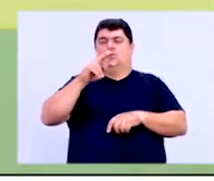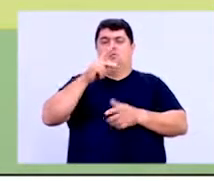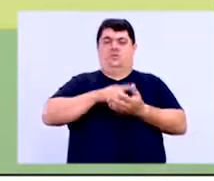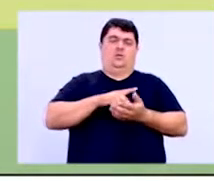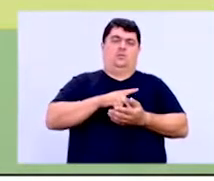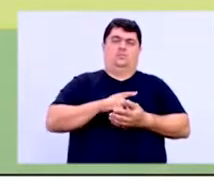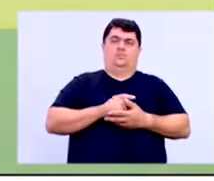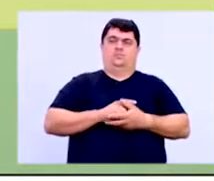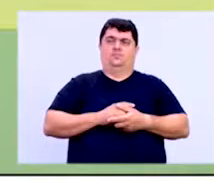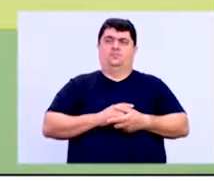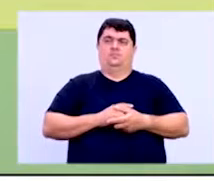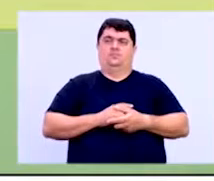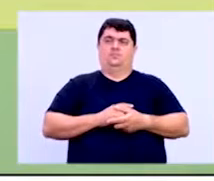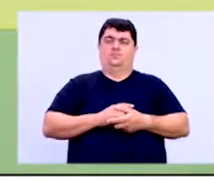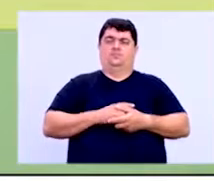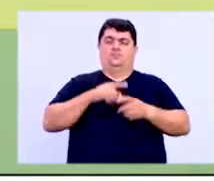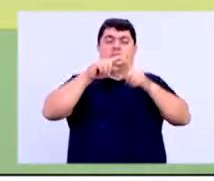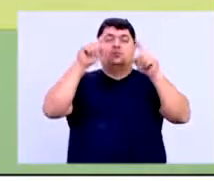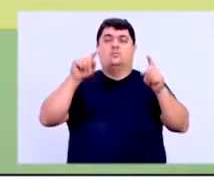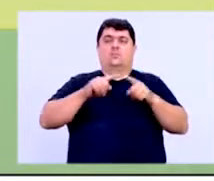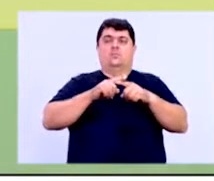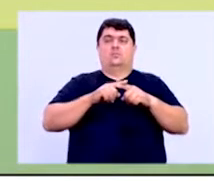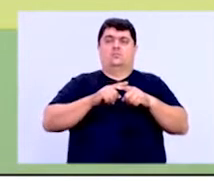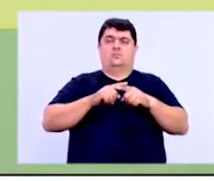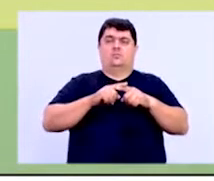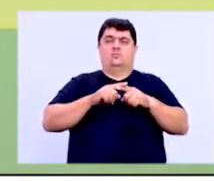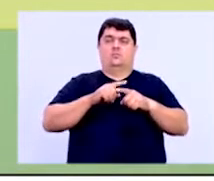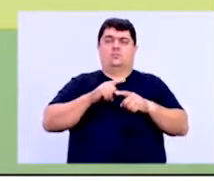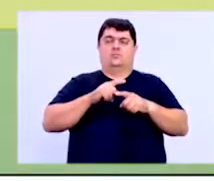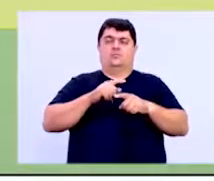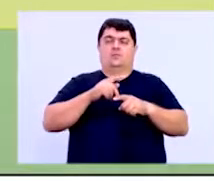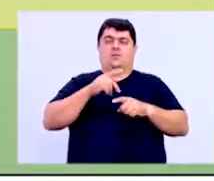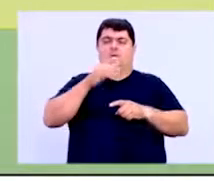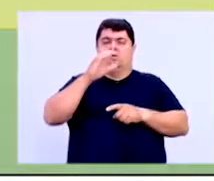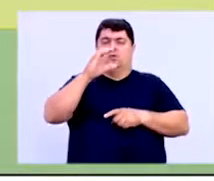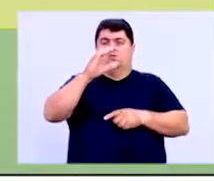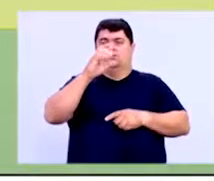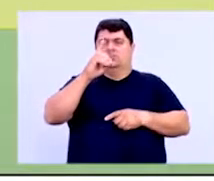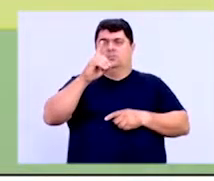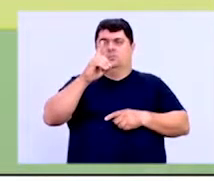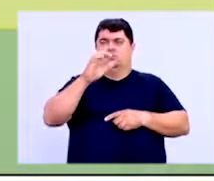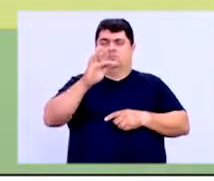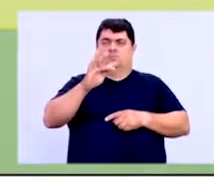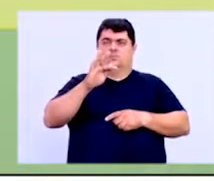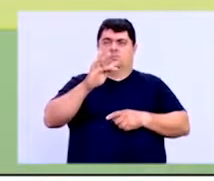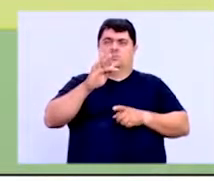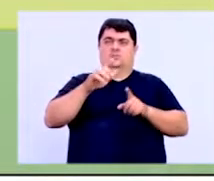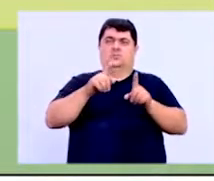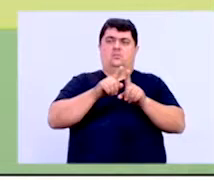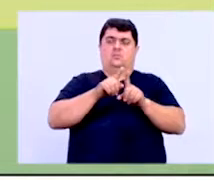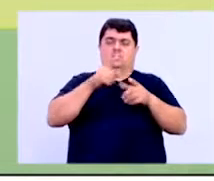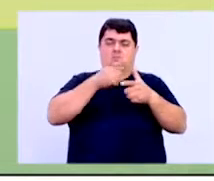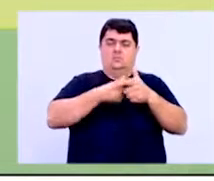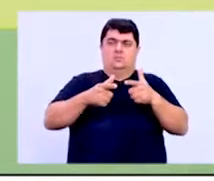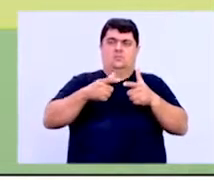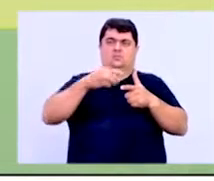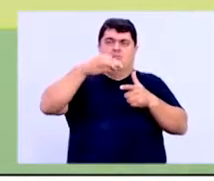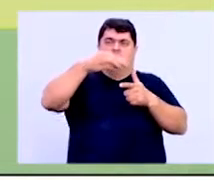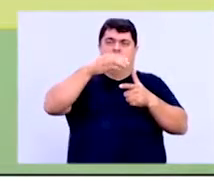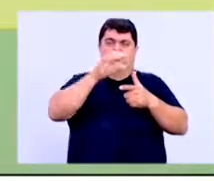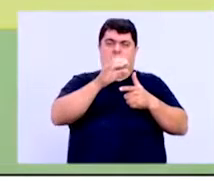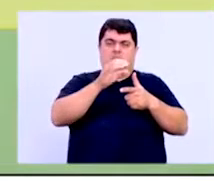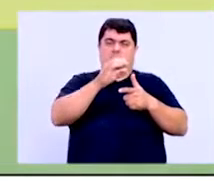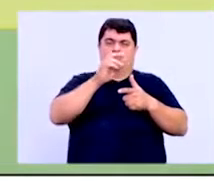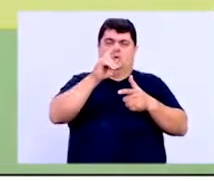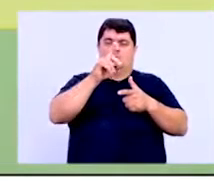certo? Então, qual é a fórmula dele? Custo de pesos fixo dividido pelo margem de contribuição